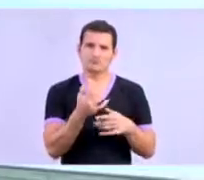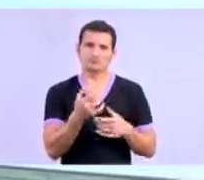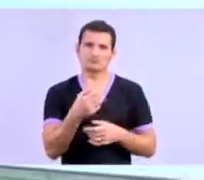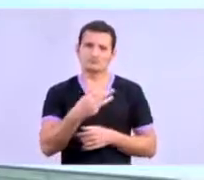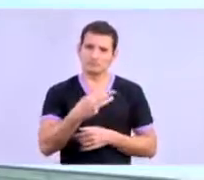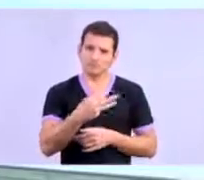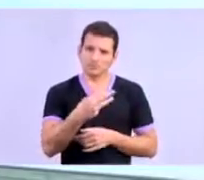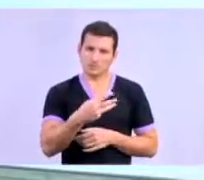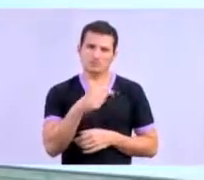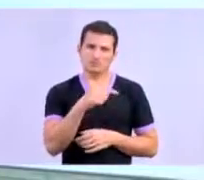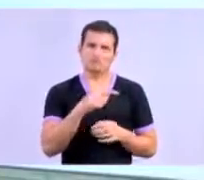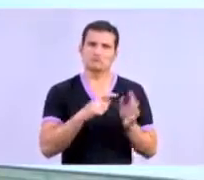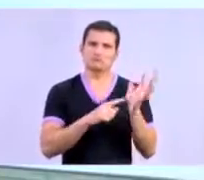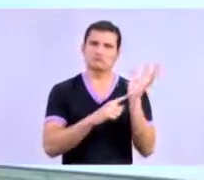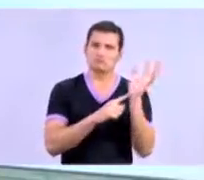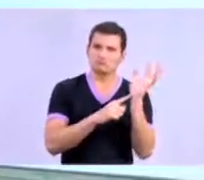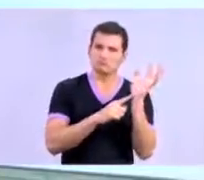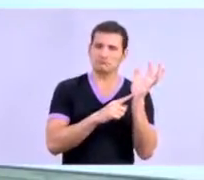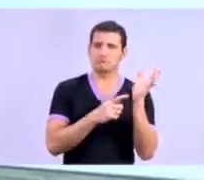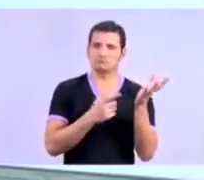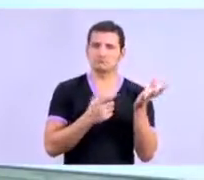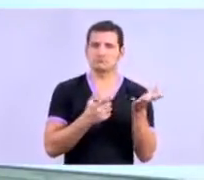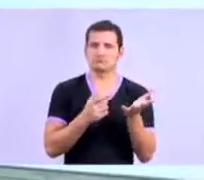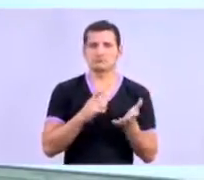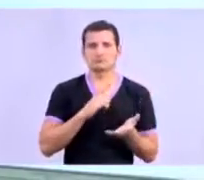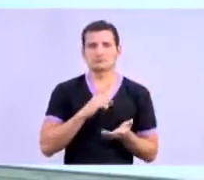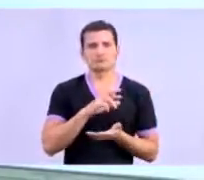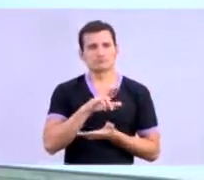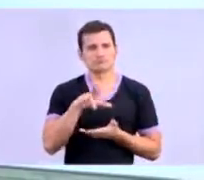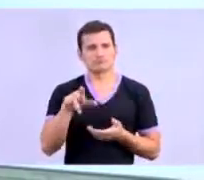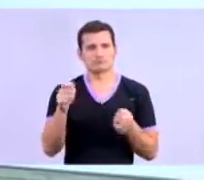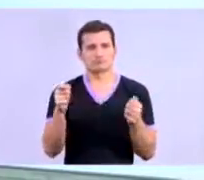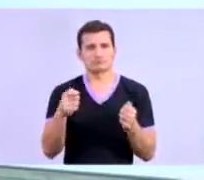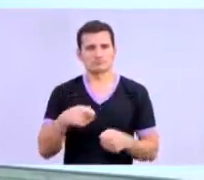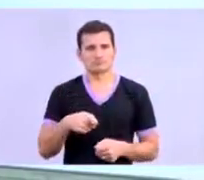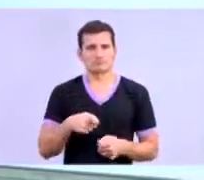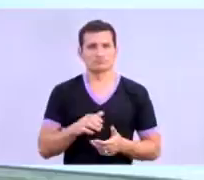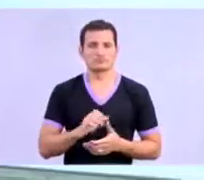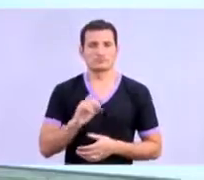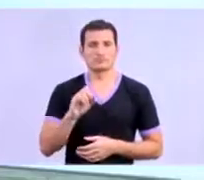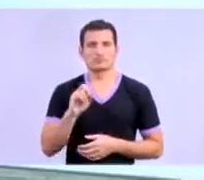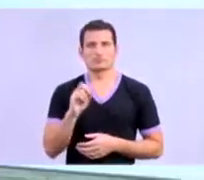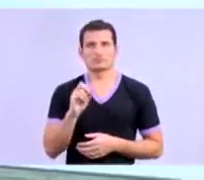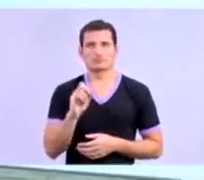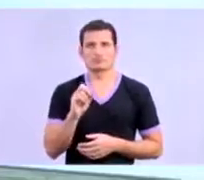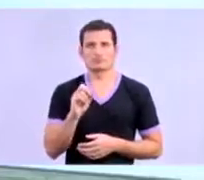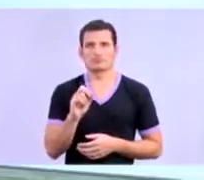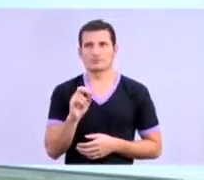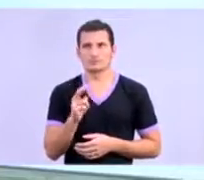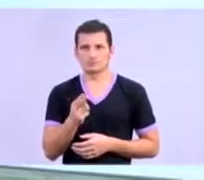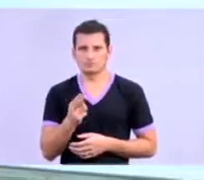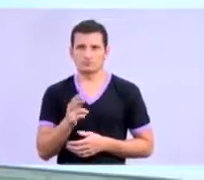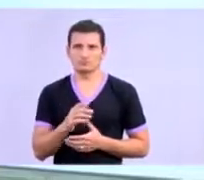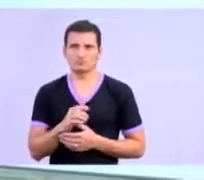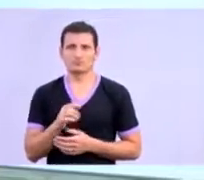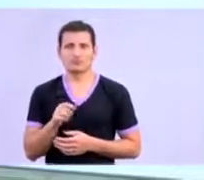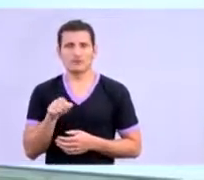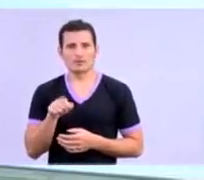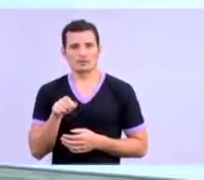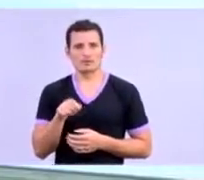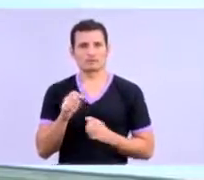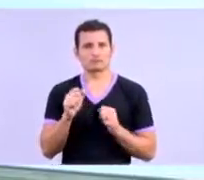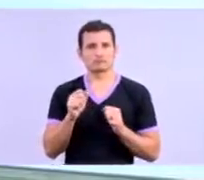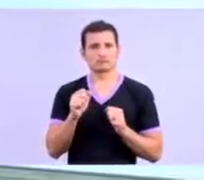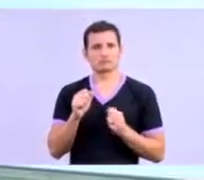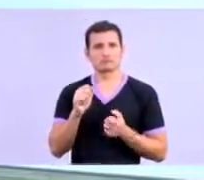que é o de satélite, que seja. Enfim, são várias possibilidades. Ou então, ele poder entender como